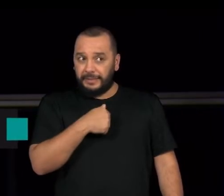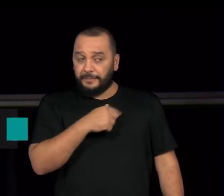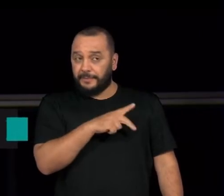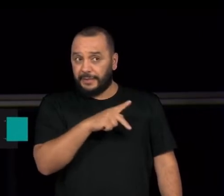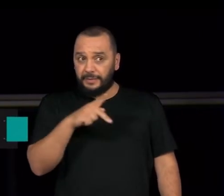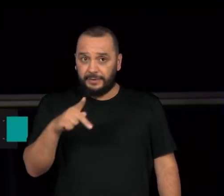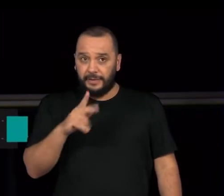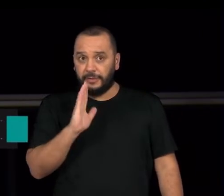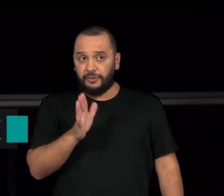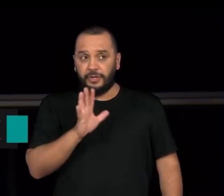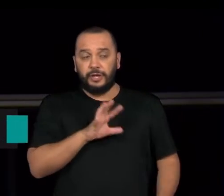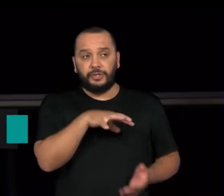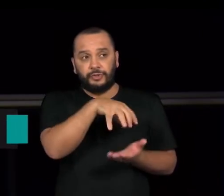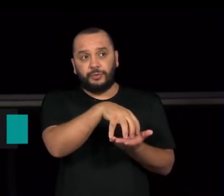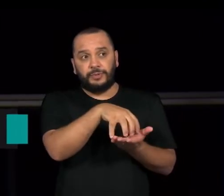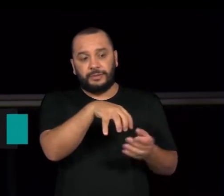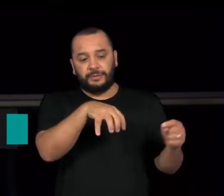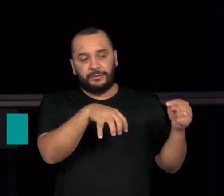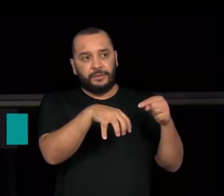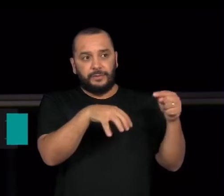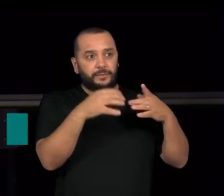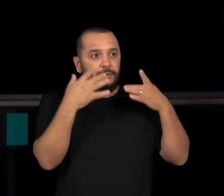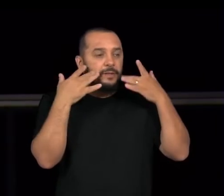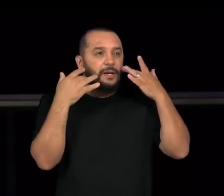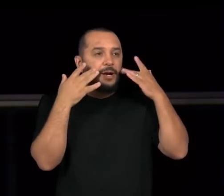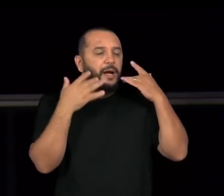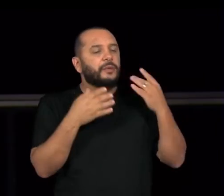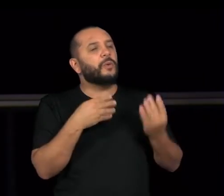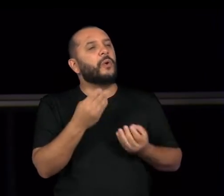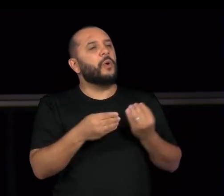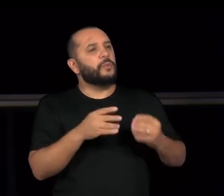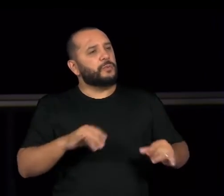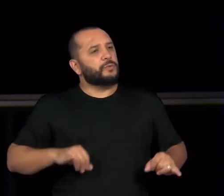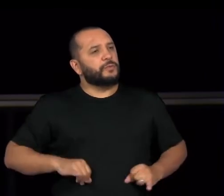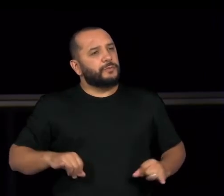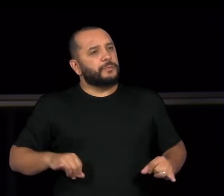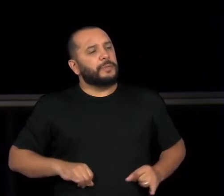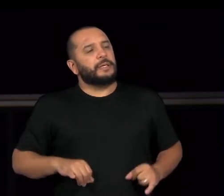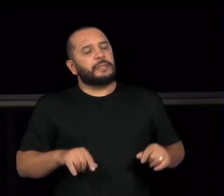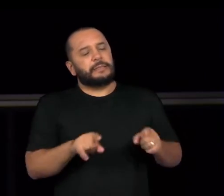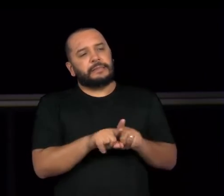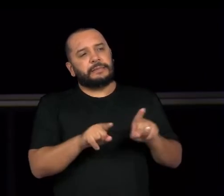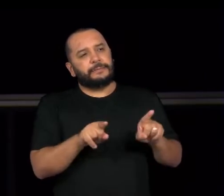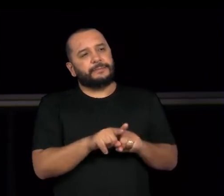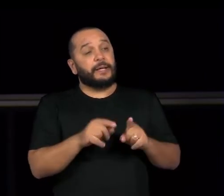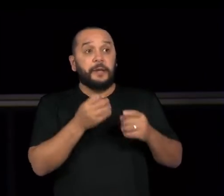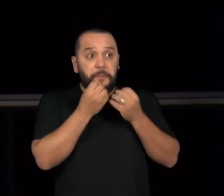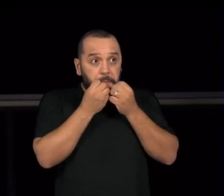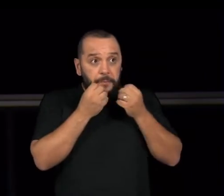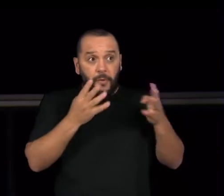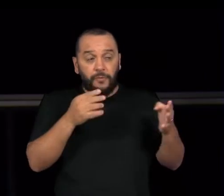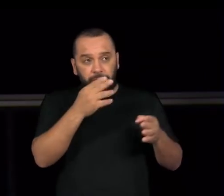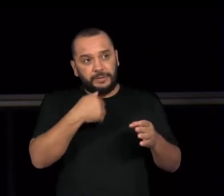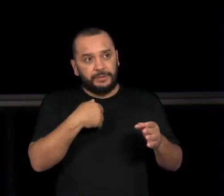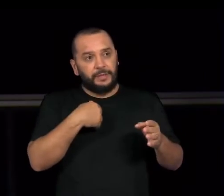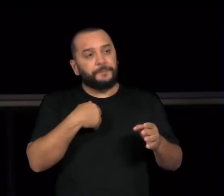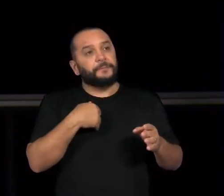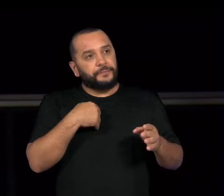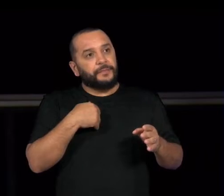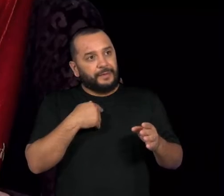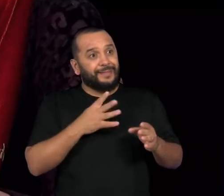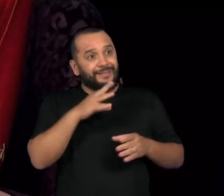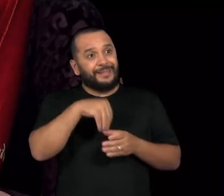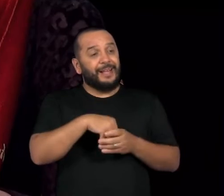entidade, né? Aí eu queria saber de você quais foram as dores e as delícias de estar à frente da atividade